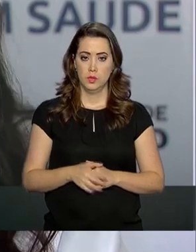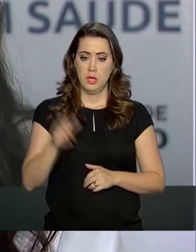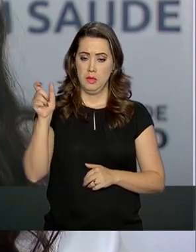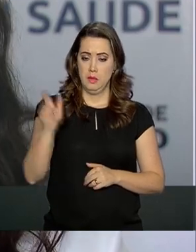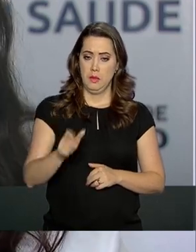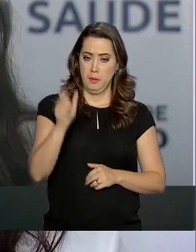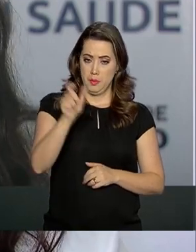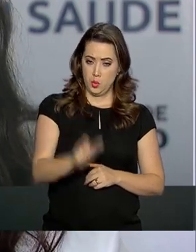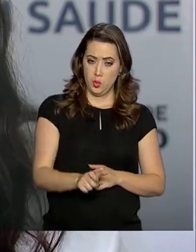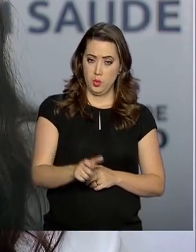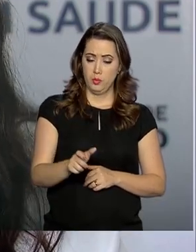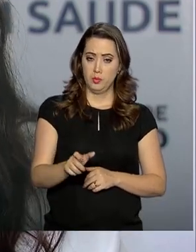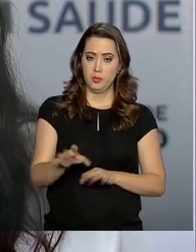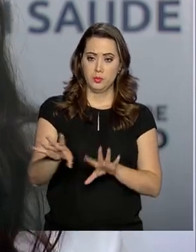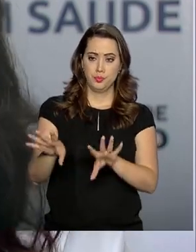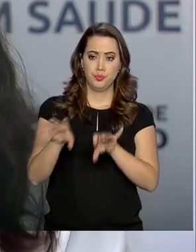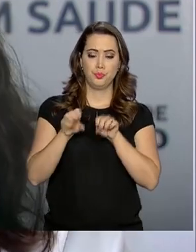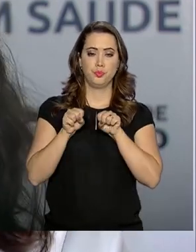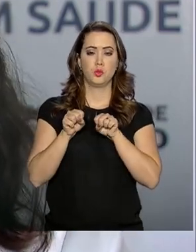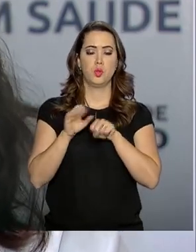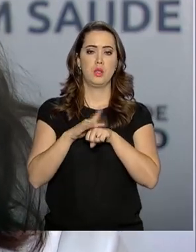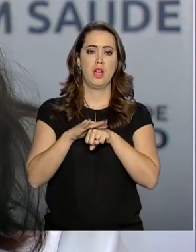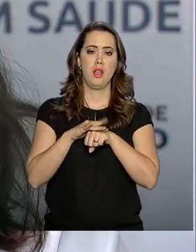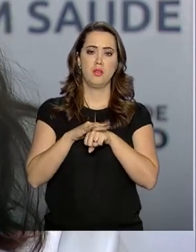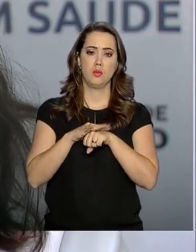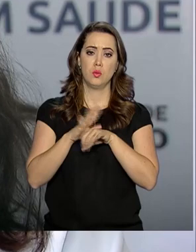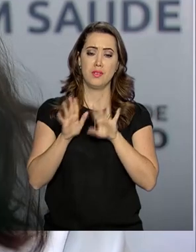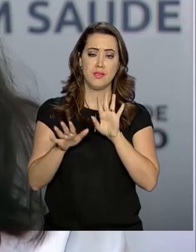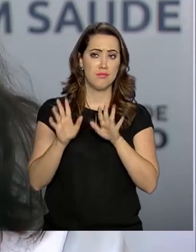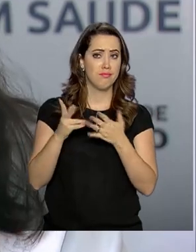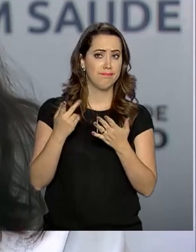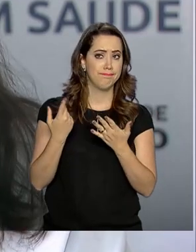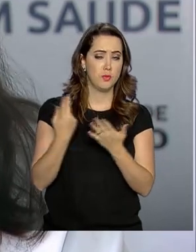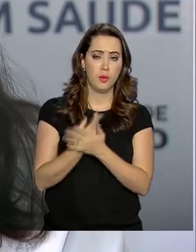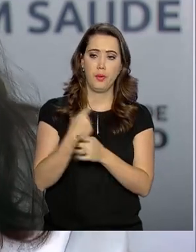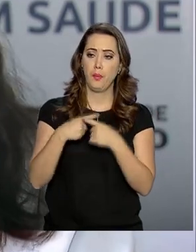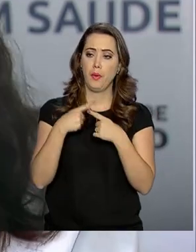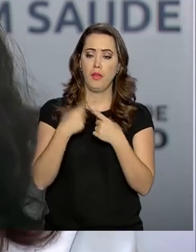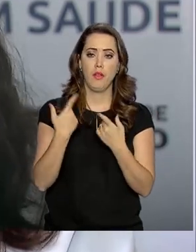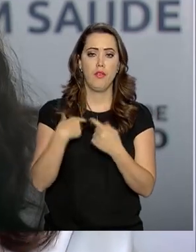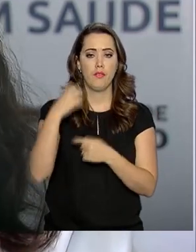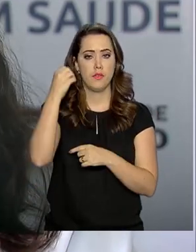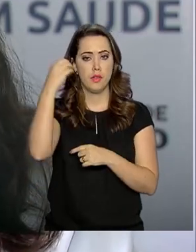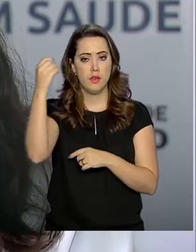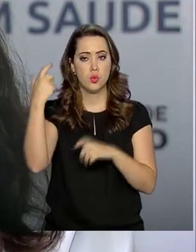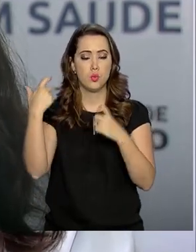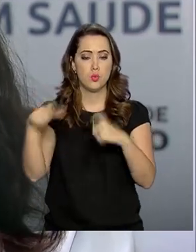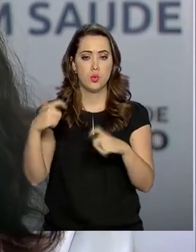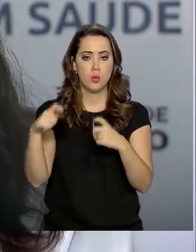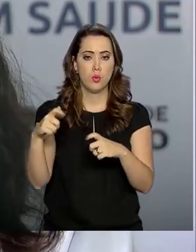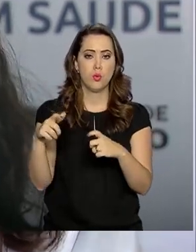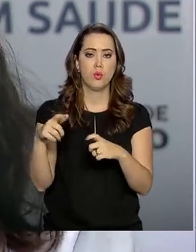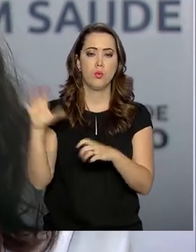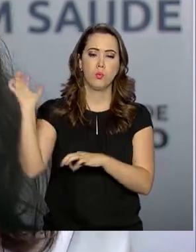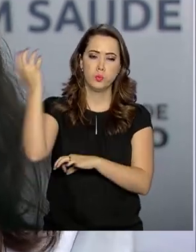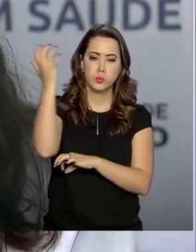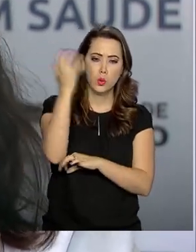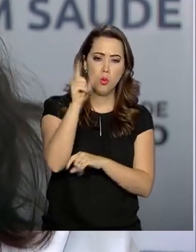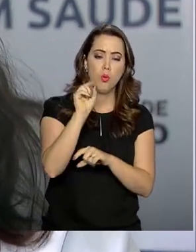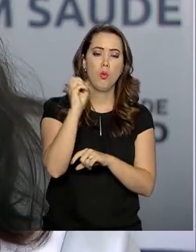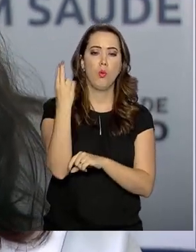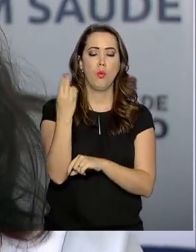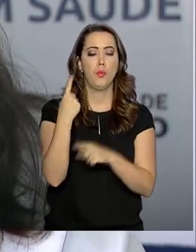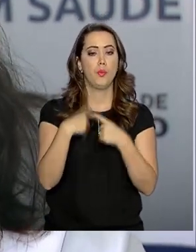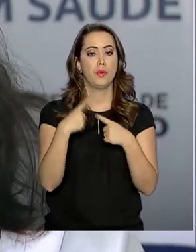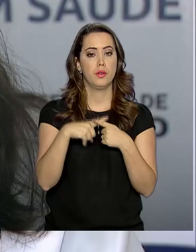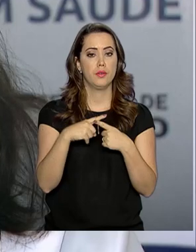acaba contraindo a febre amarela acidentalmente, ou seja, ou porque viaja para a área de mata ou